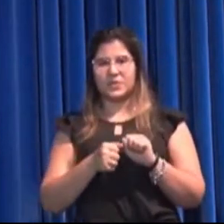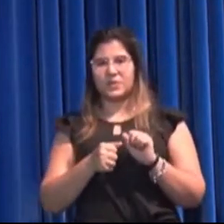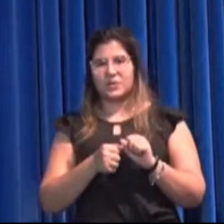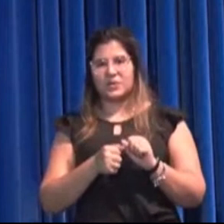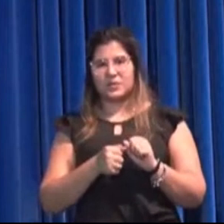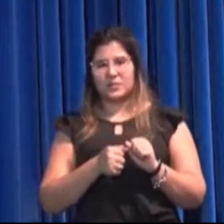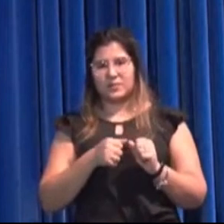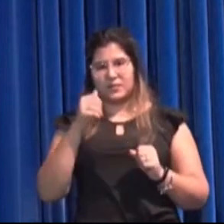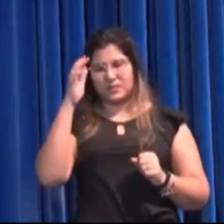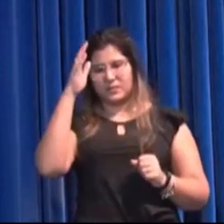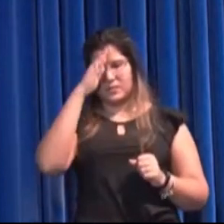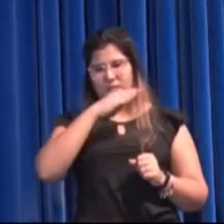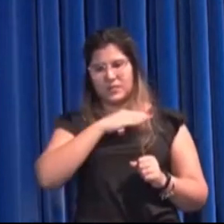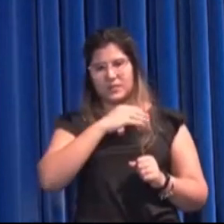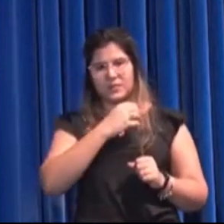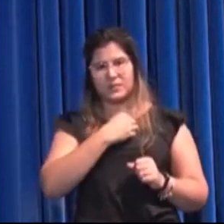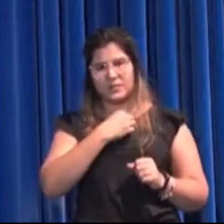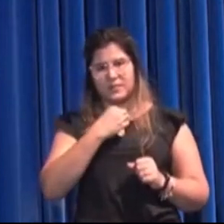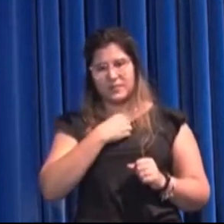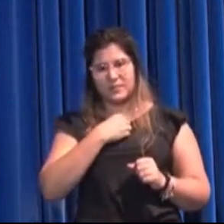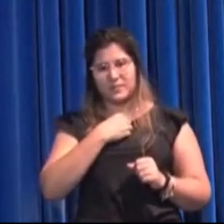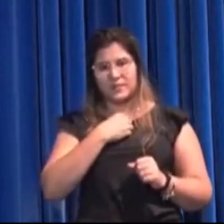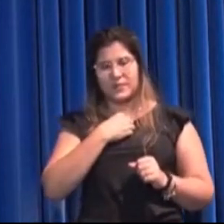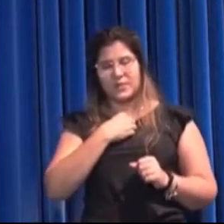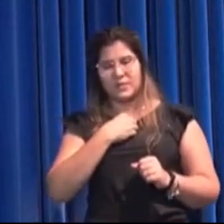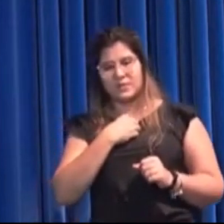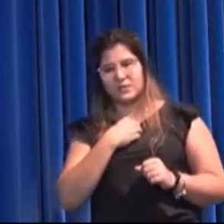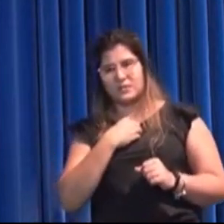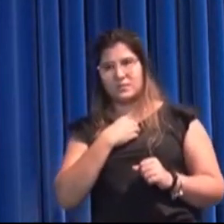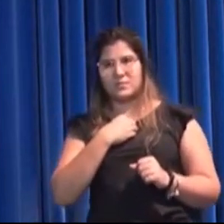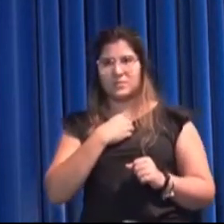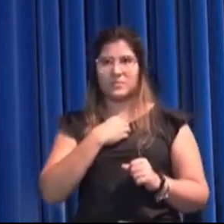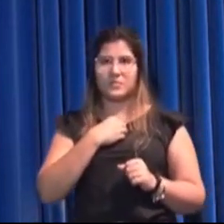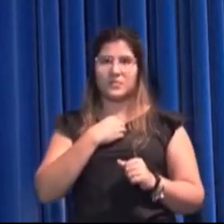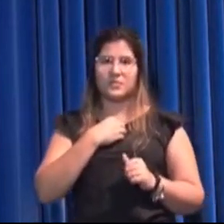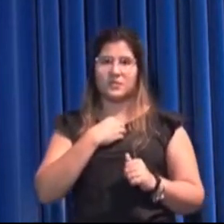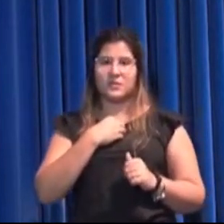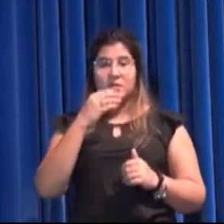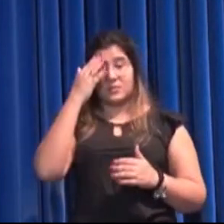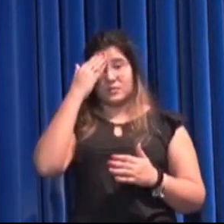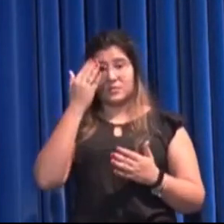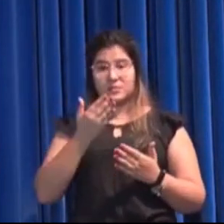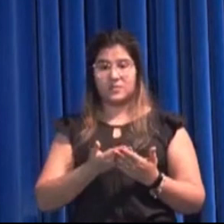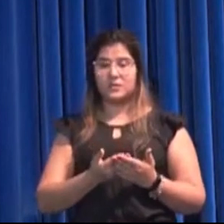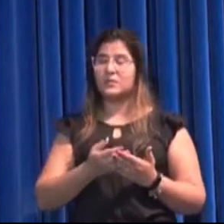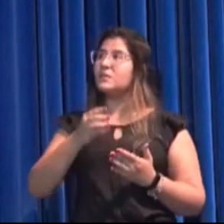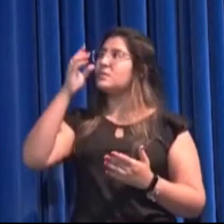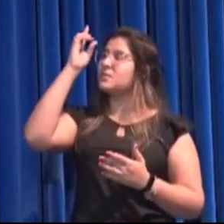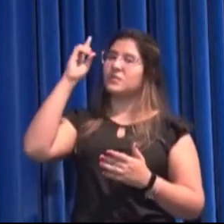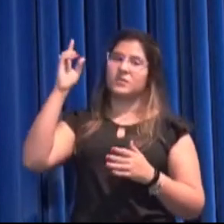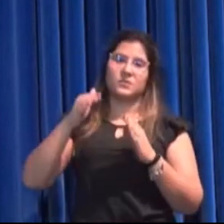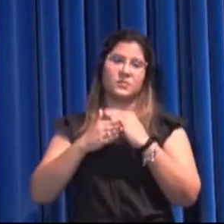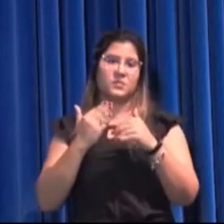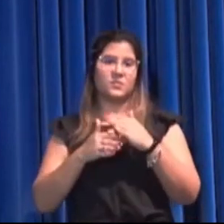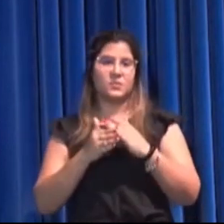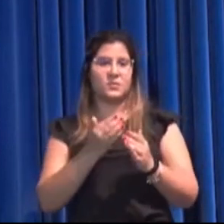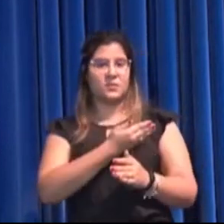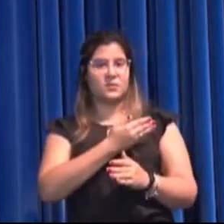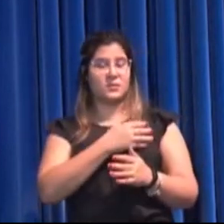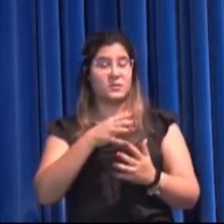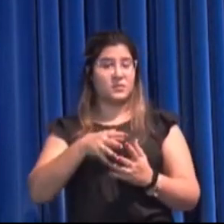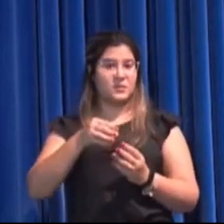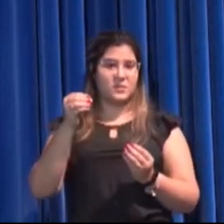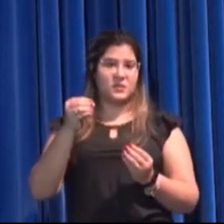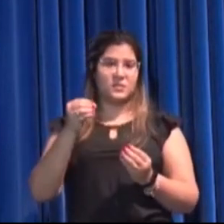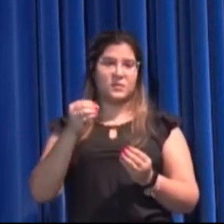iniquidade. E se converterem a ti de todo o seu coração e de toda a sua alma, na terra do